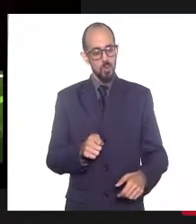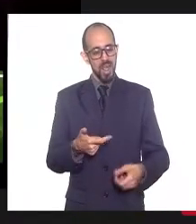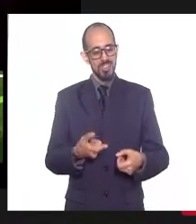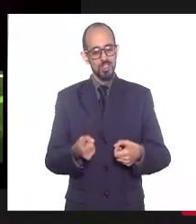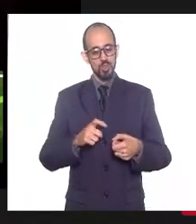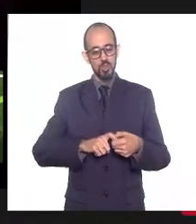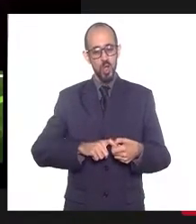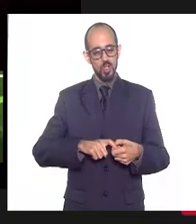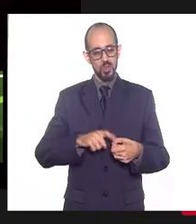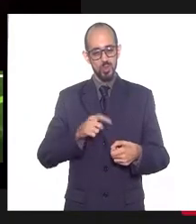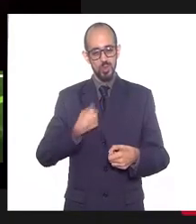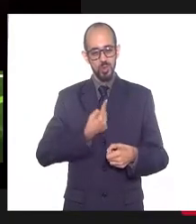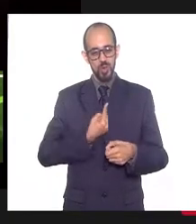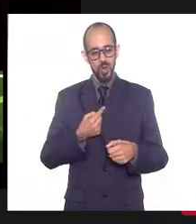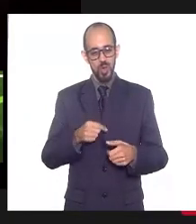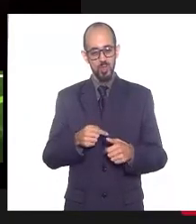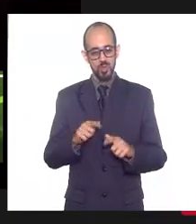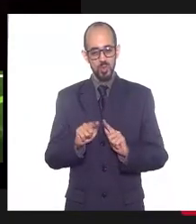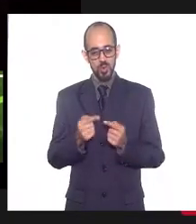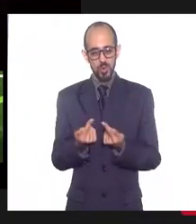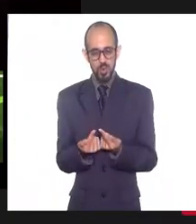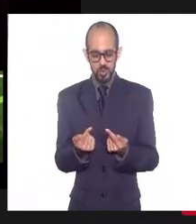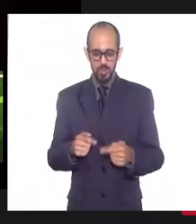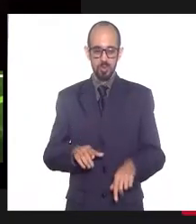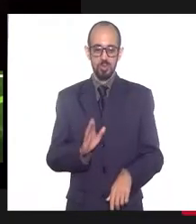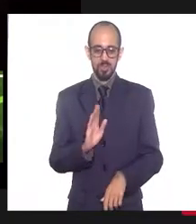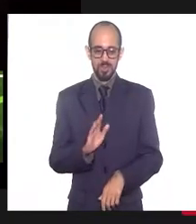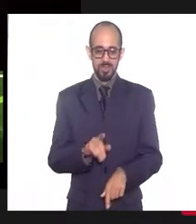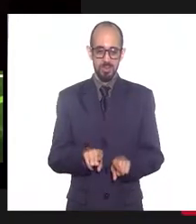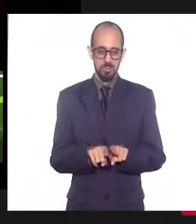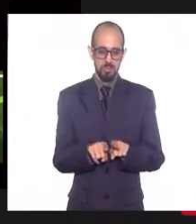do nosso grupo de estudos, onde tem